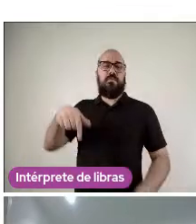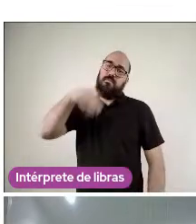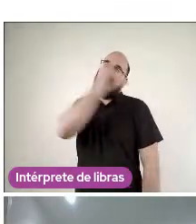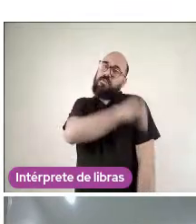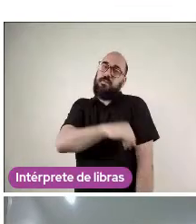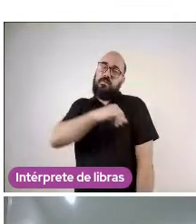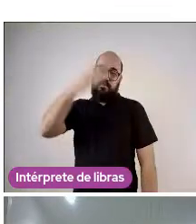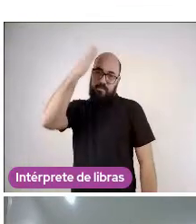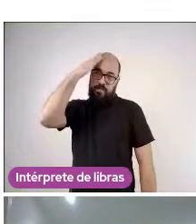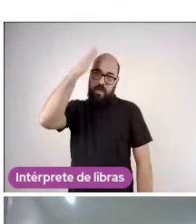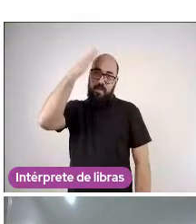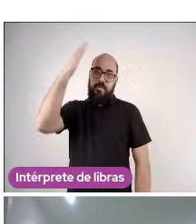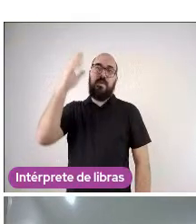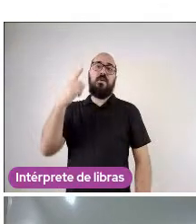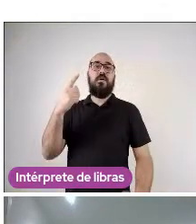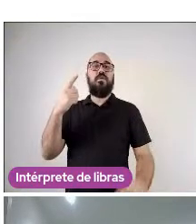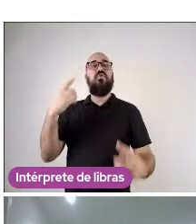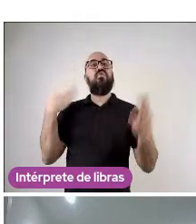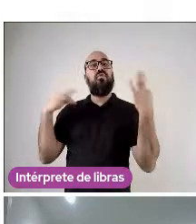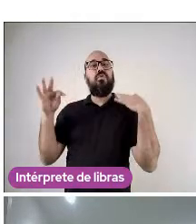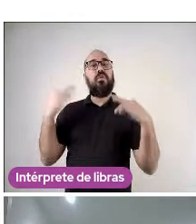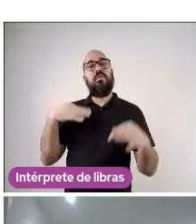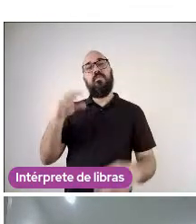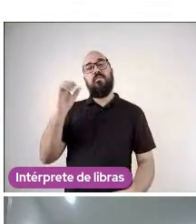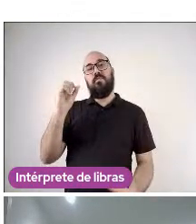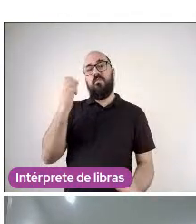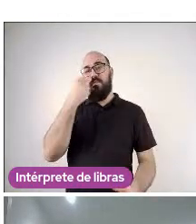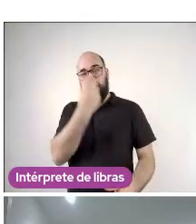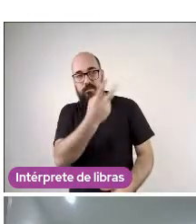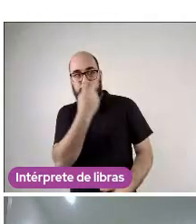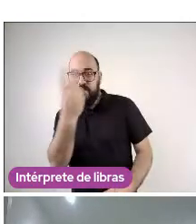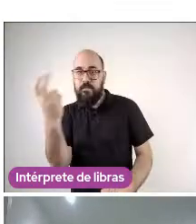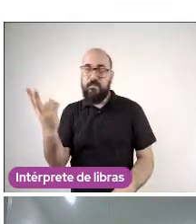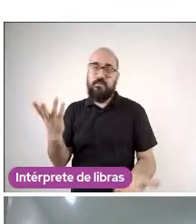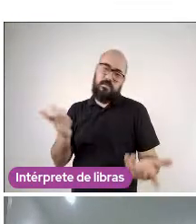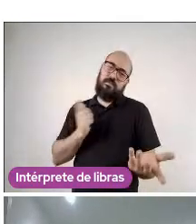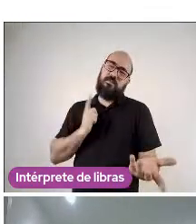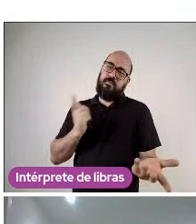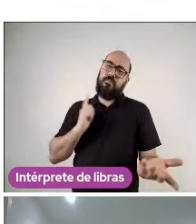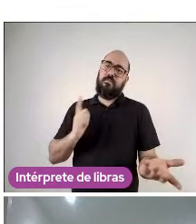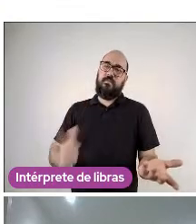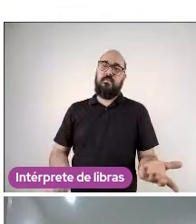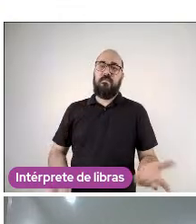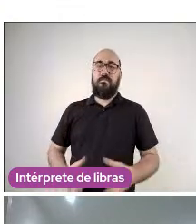vocação para o turismo azul, por exemplo. E aqui a década